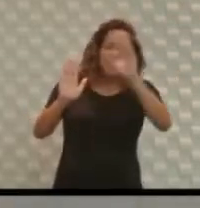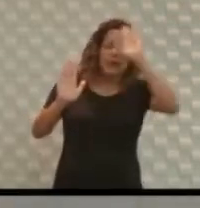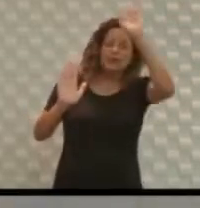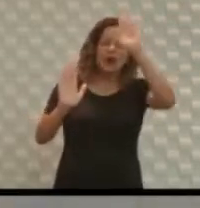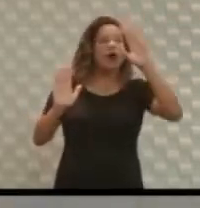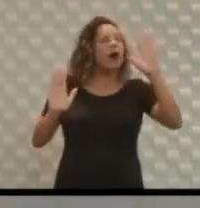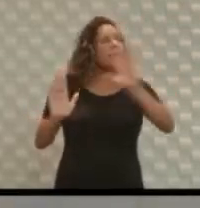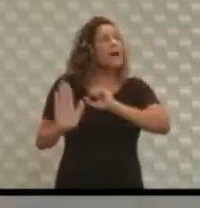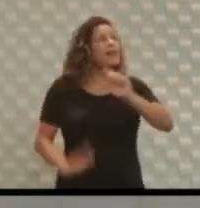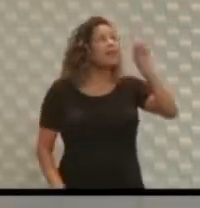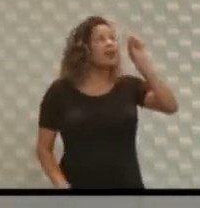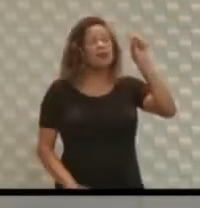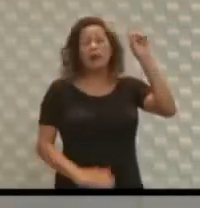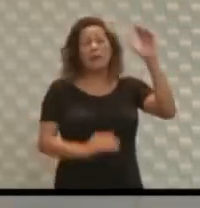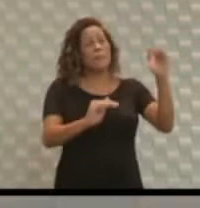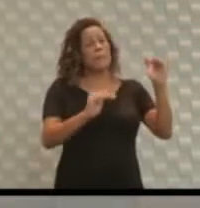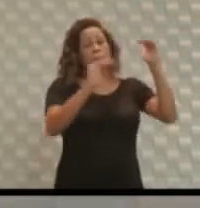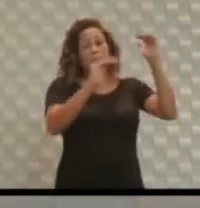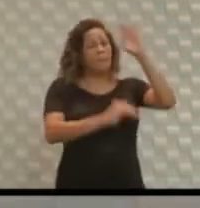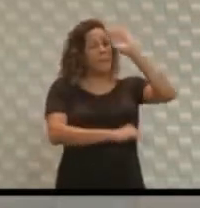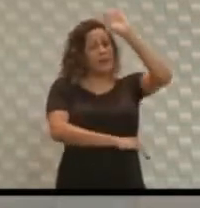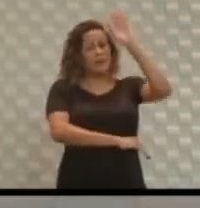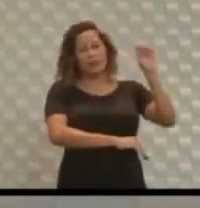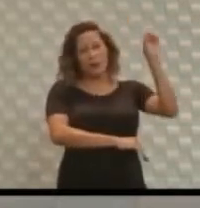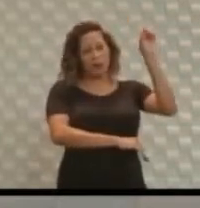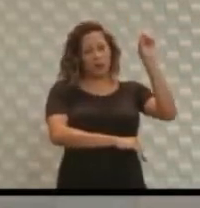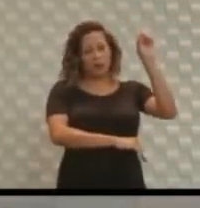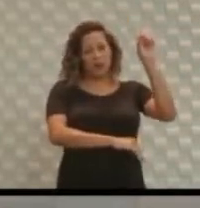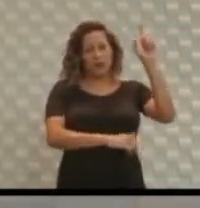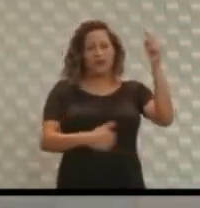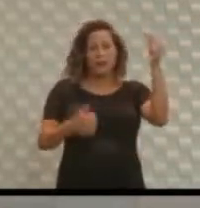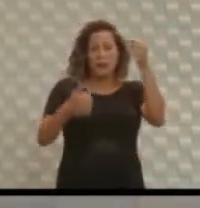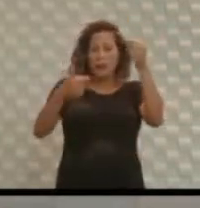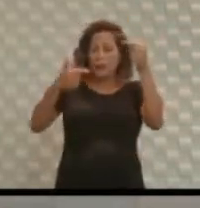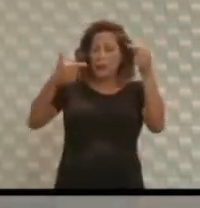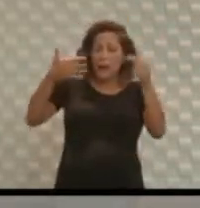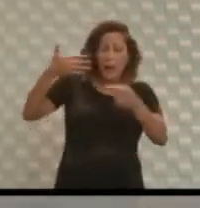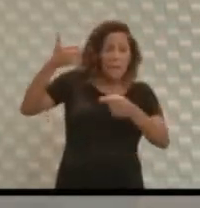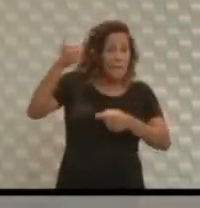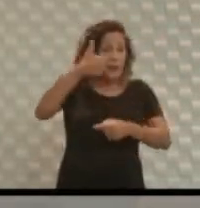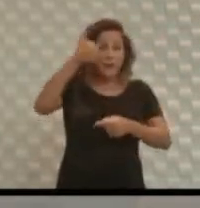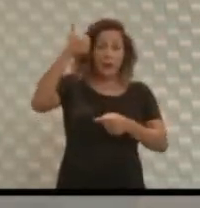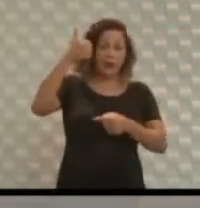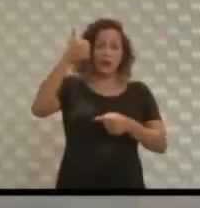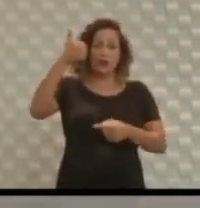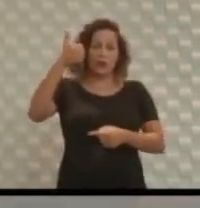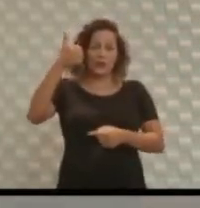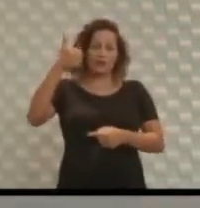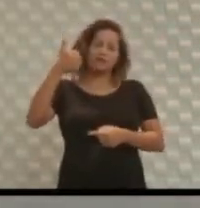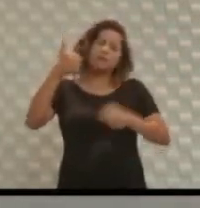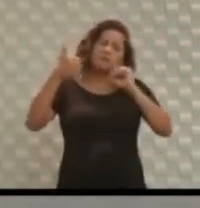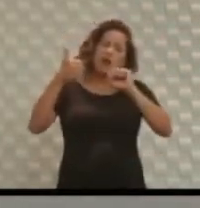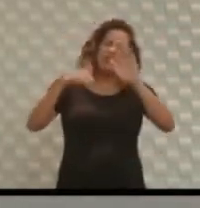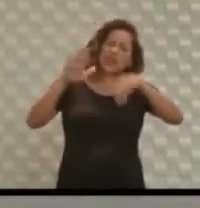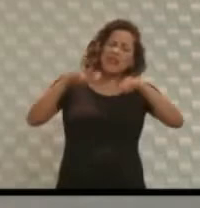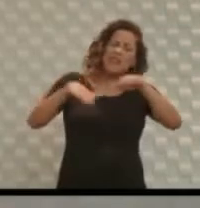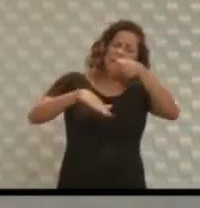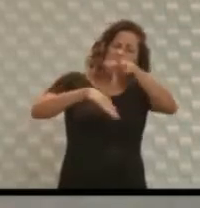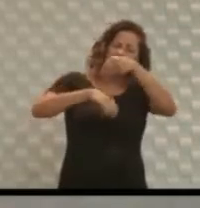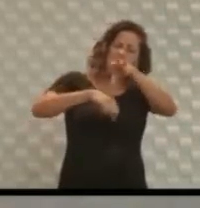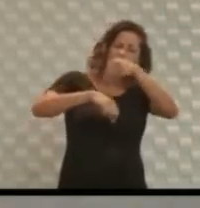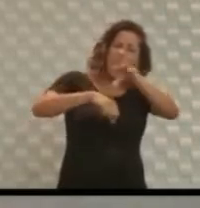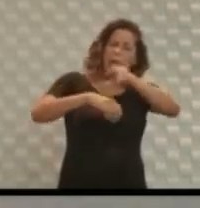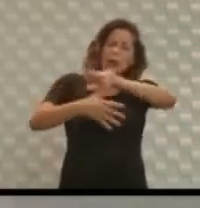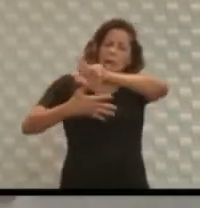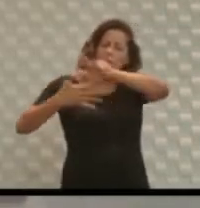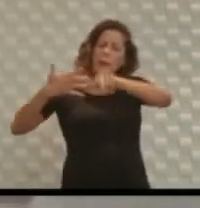primeiro lugar. Eu poderia dar aqui para vocês várias fórmulas para vencer dificuldade, mas se Deus não tiver nessa